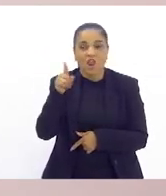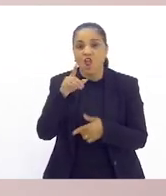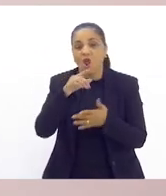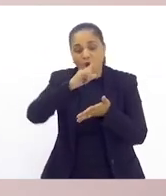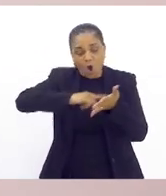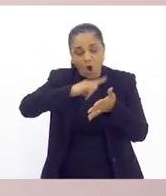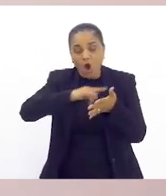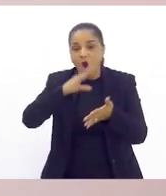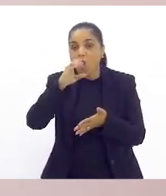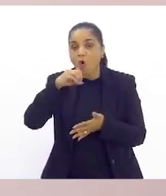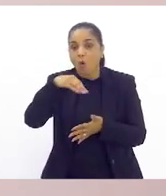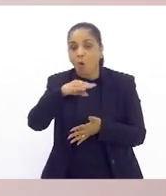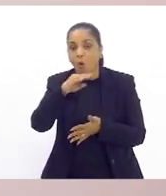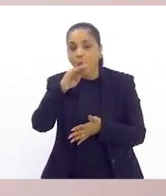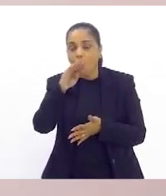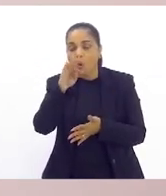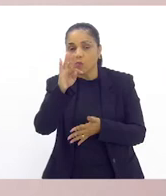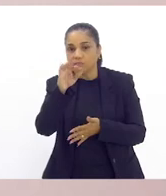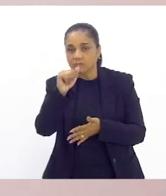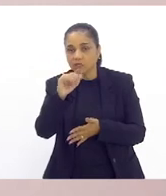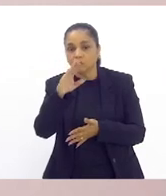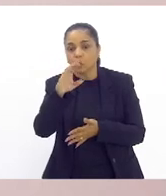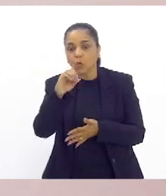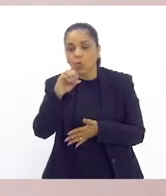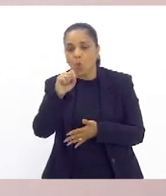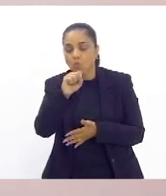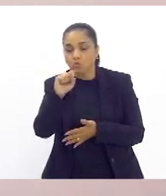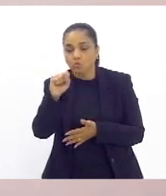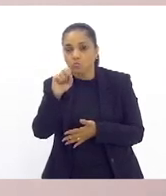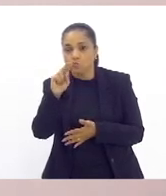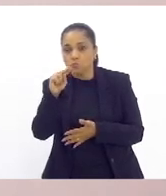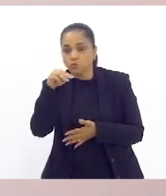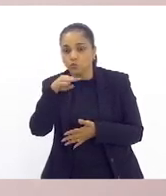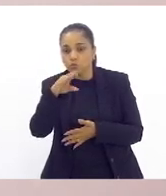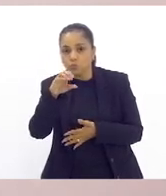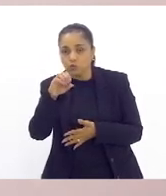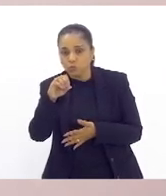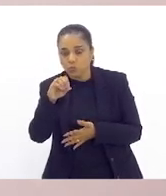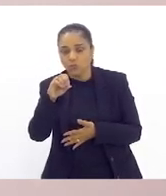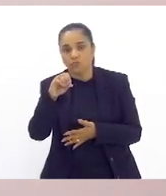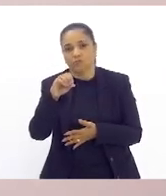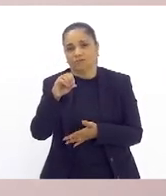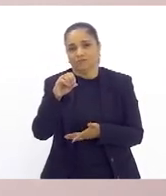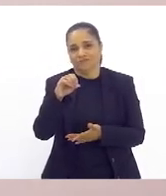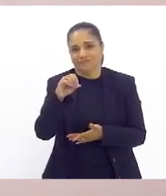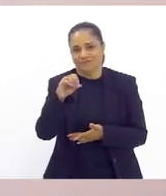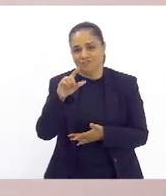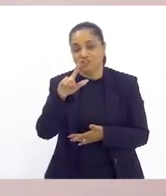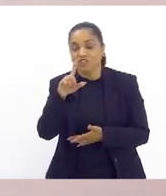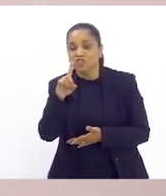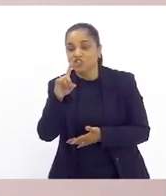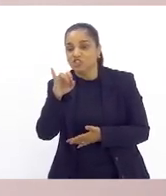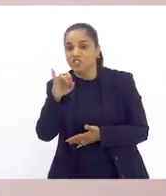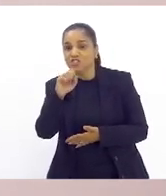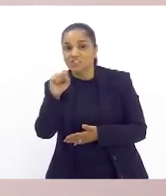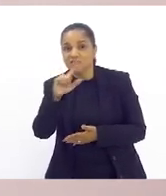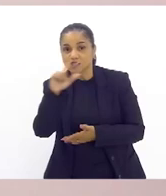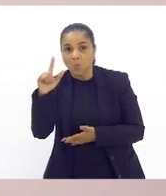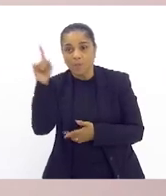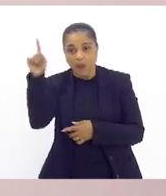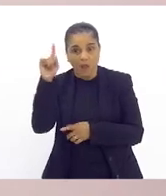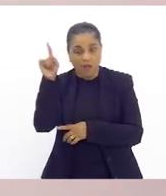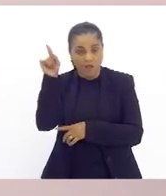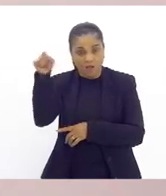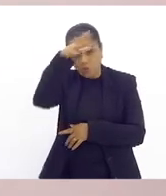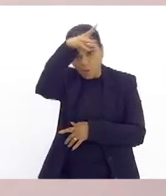é a geração é o custo do óleo diesel para não desmatar Floresta senão ia construir linha de transmissão o cara que mora lá